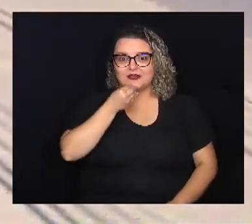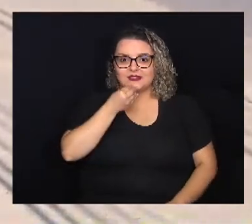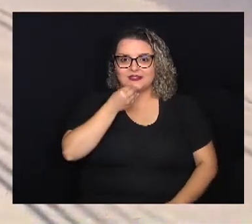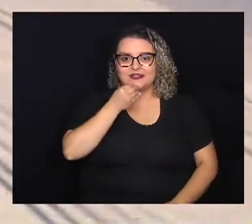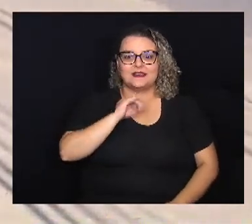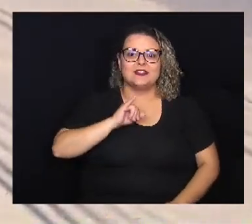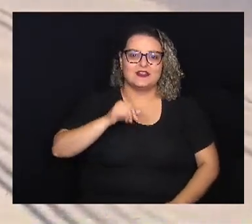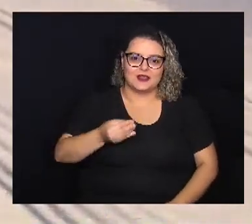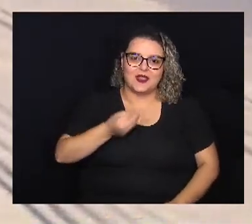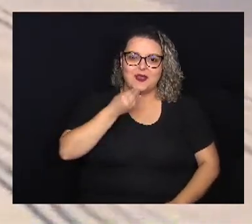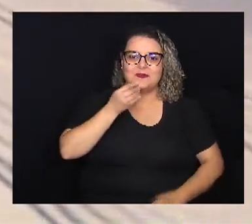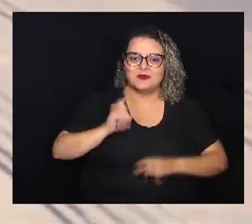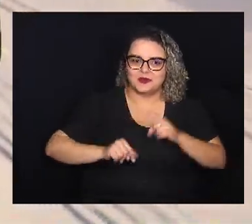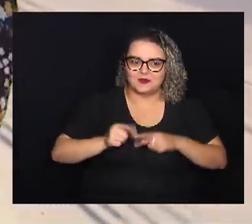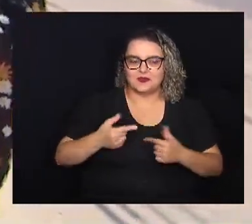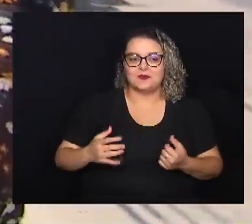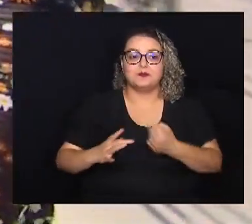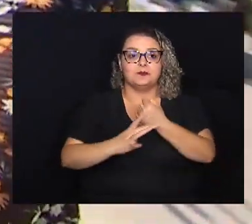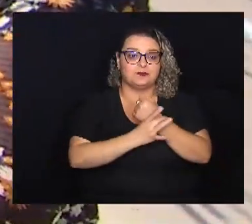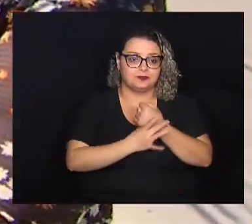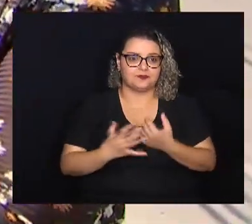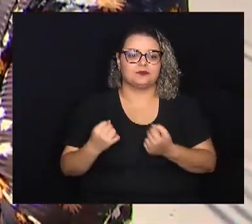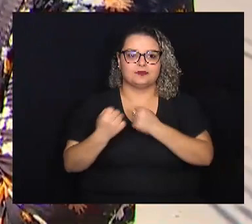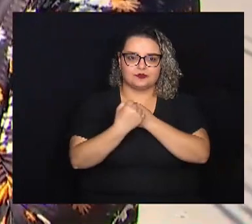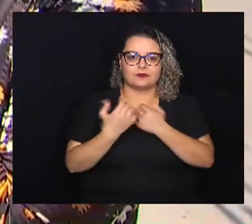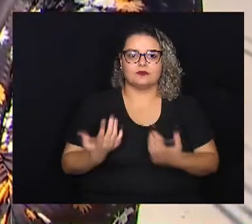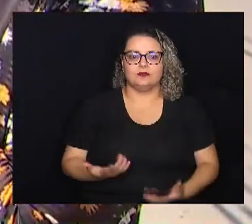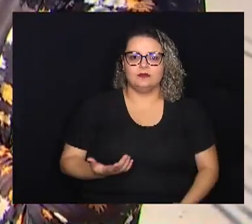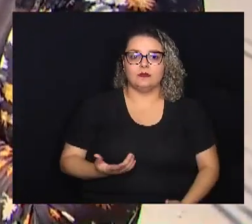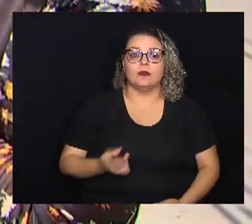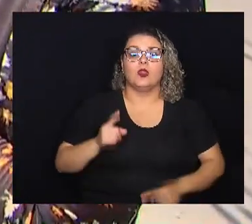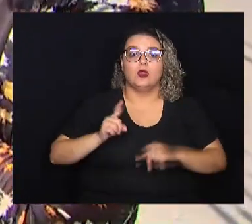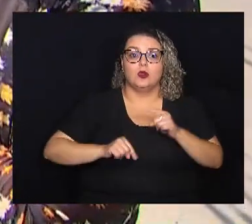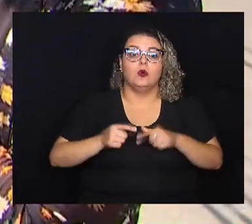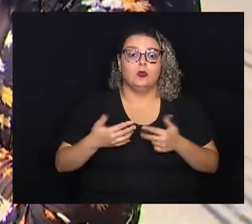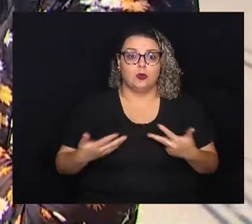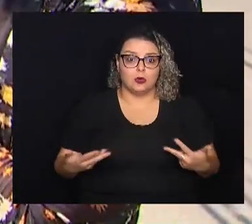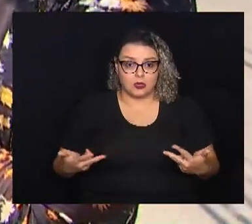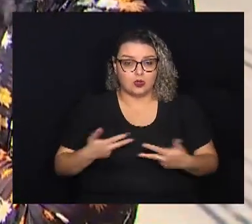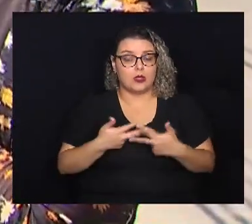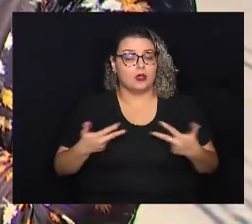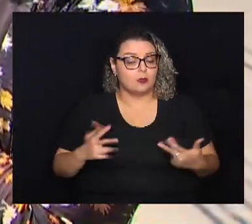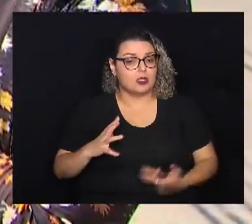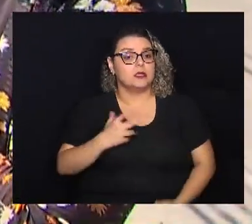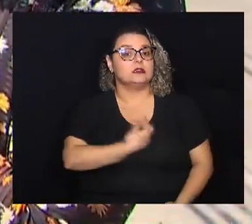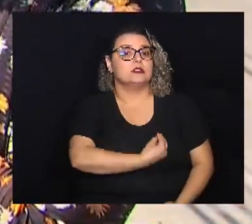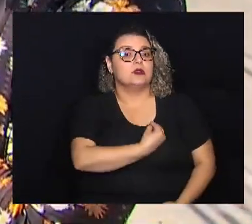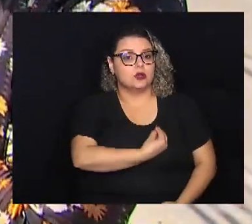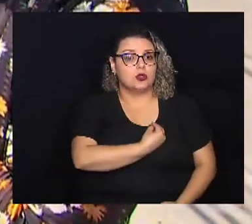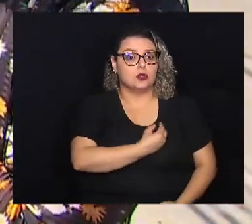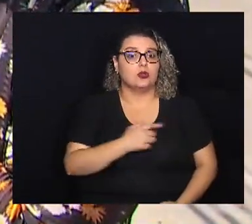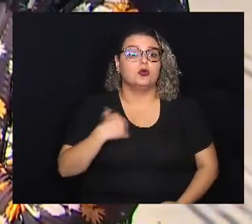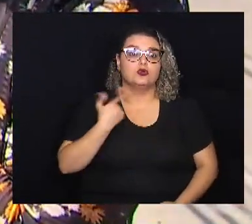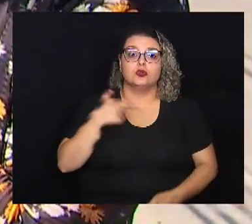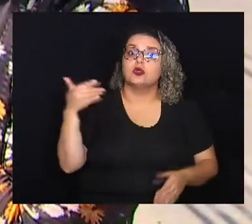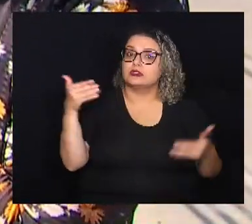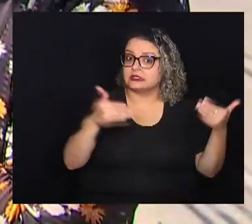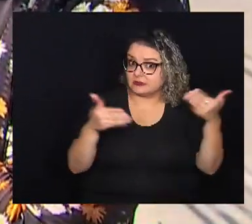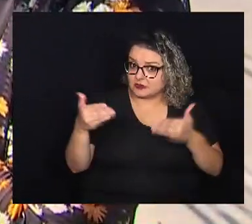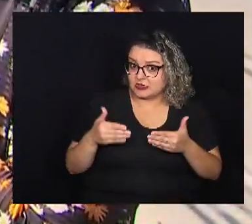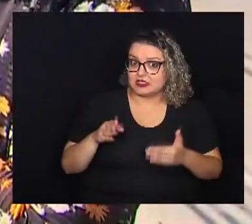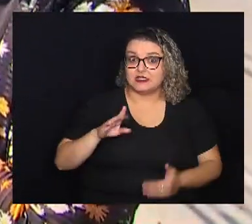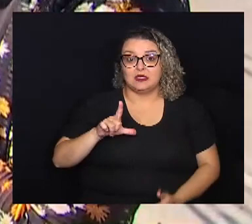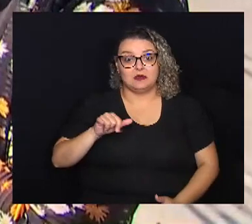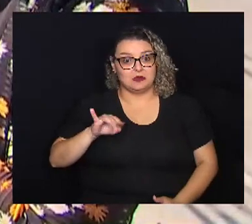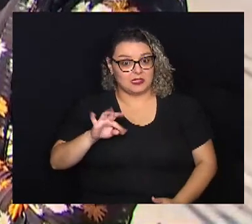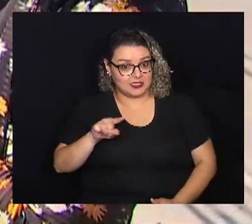em seu equipamento de proteção. Diga-se de passagem, um equipamento, né, que salva vidas, né? Então, nós participamos dessa Blitz